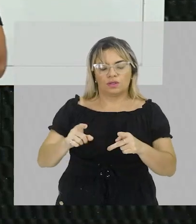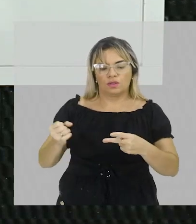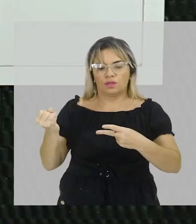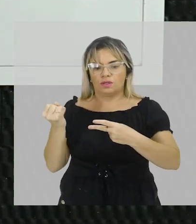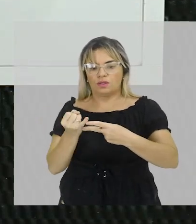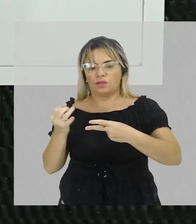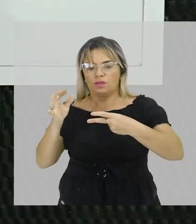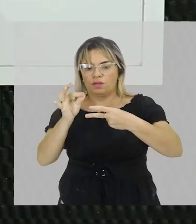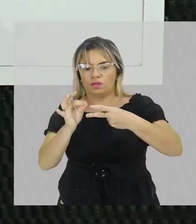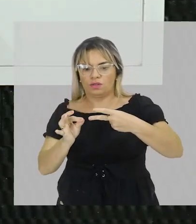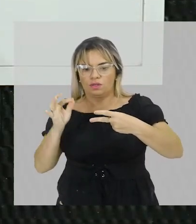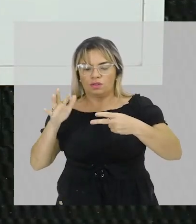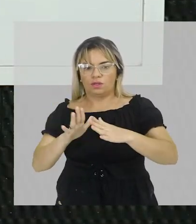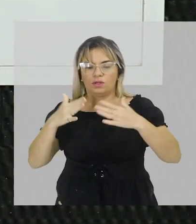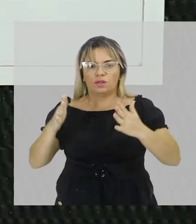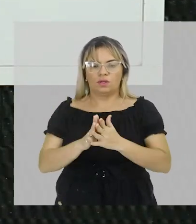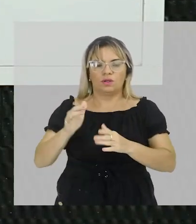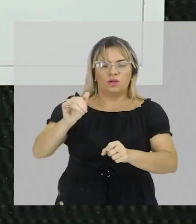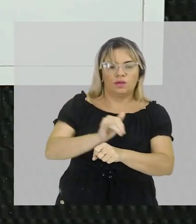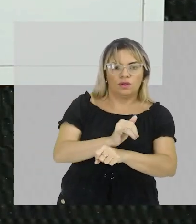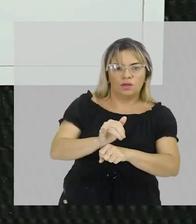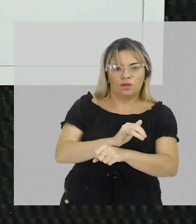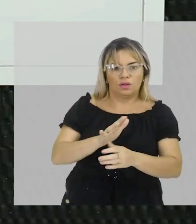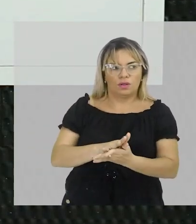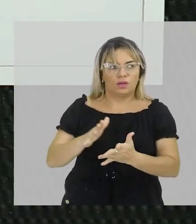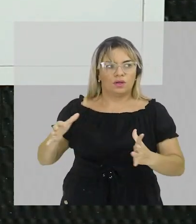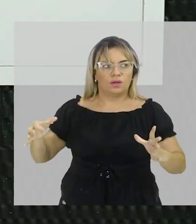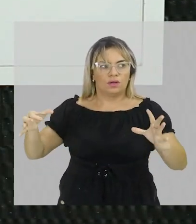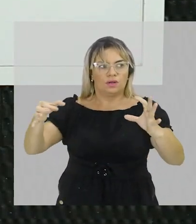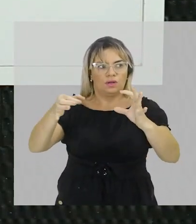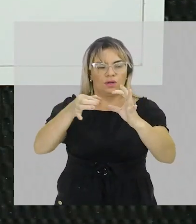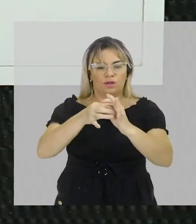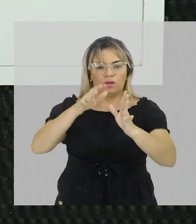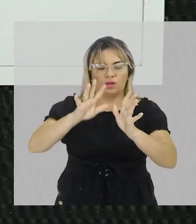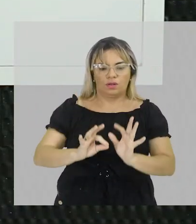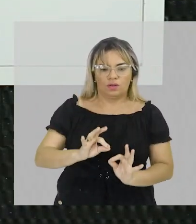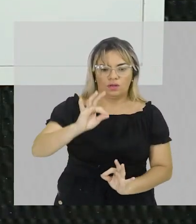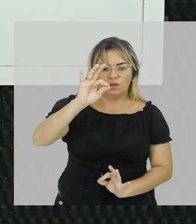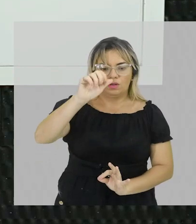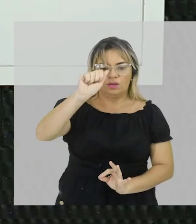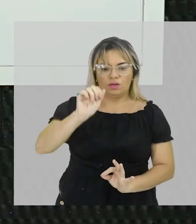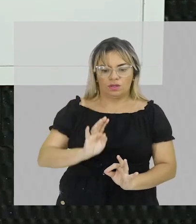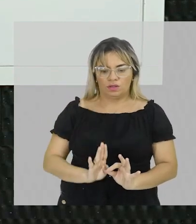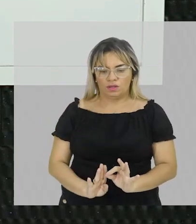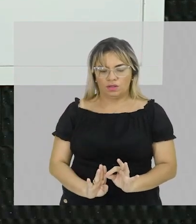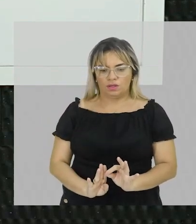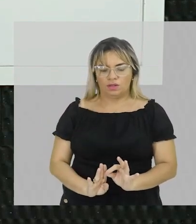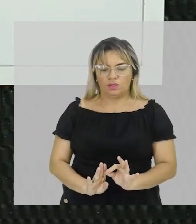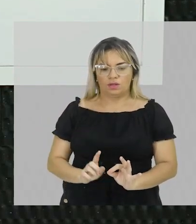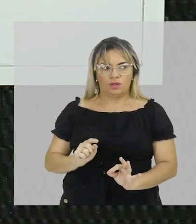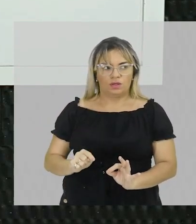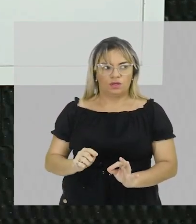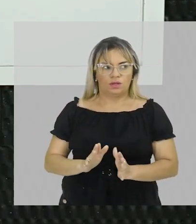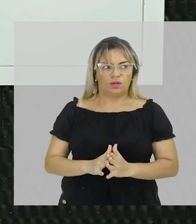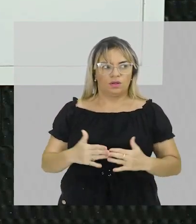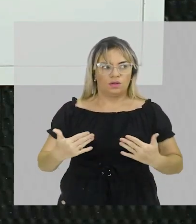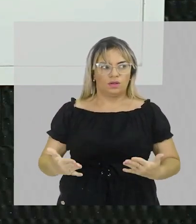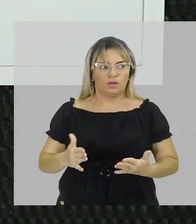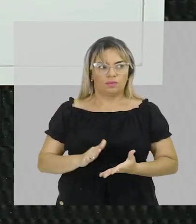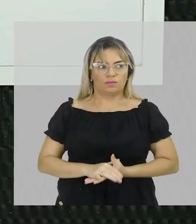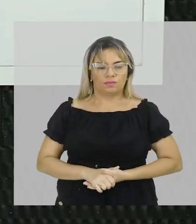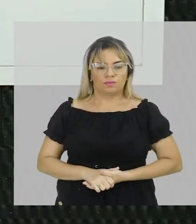a minha estratégia eu vou unir essa reta do ponto A e do ponto B, né? Chamar esse carinha aqui de